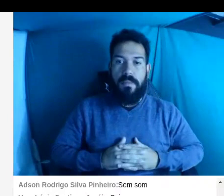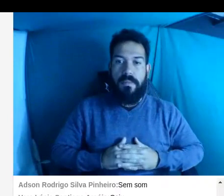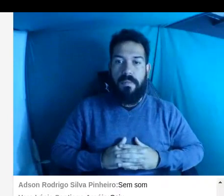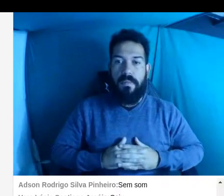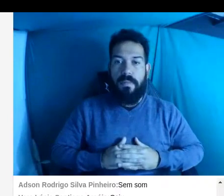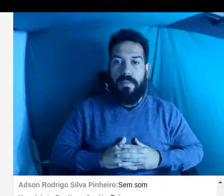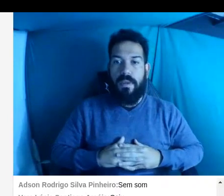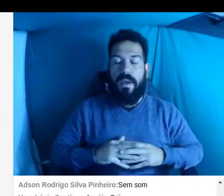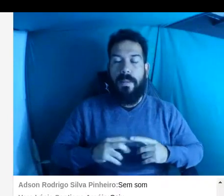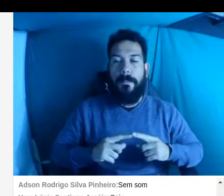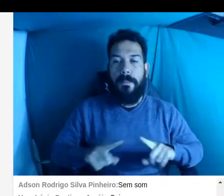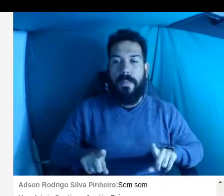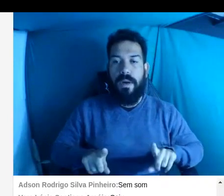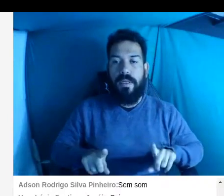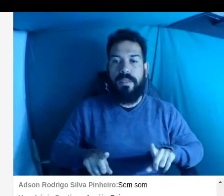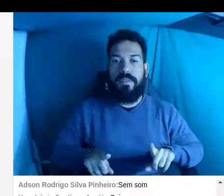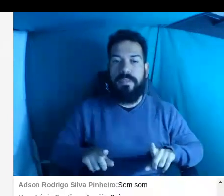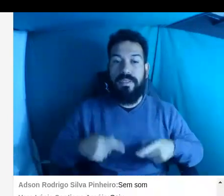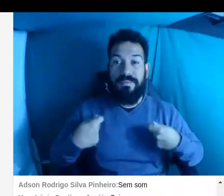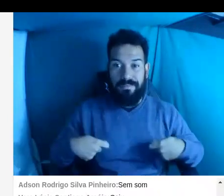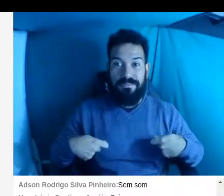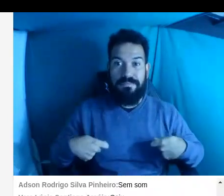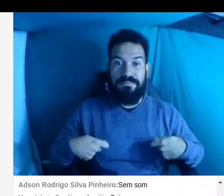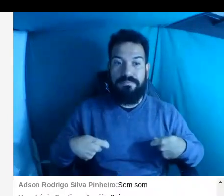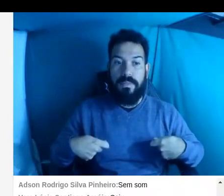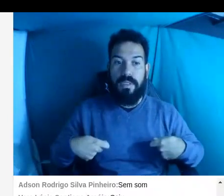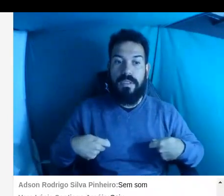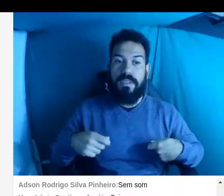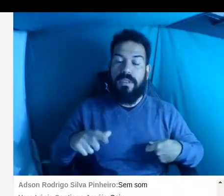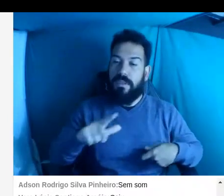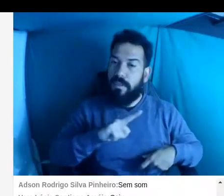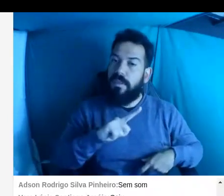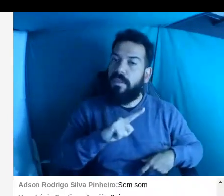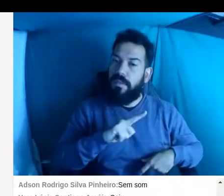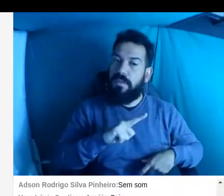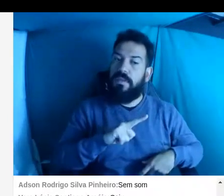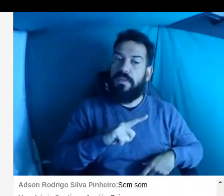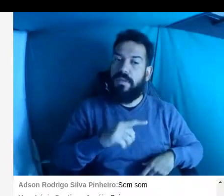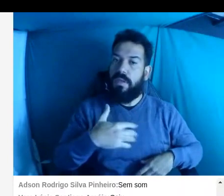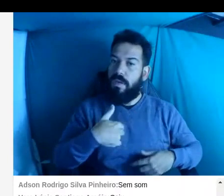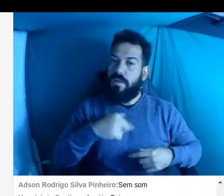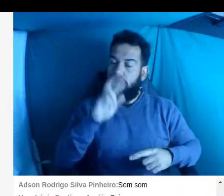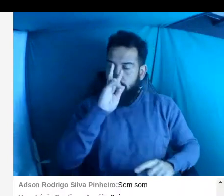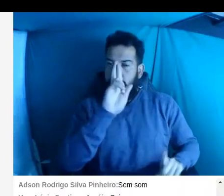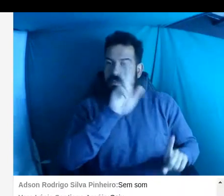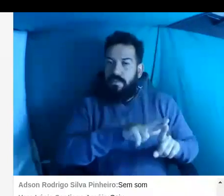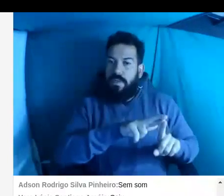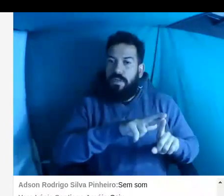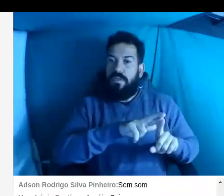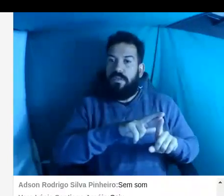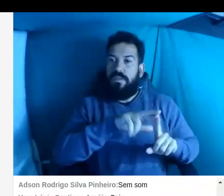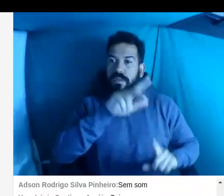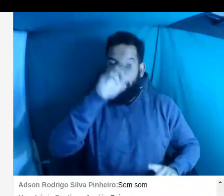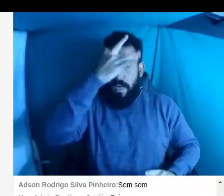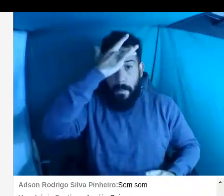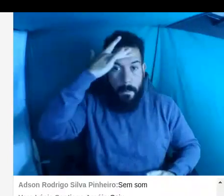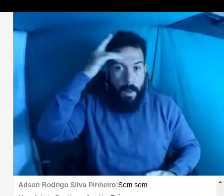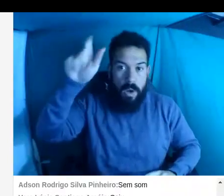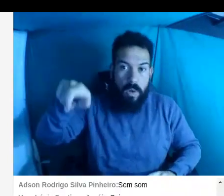essa necessidade que nós, como representantes do público, precisamos